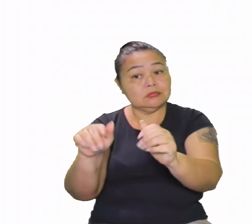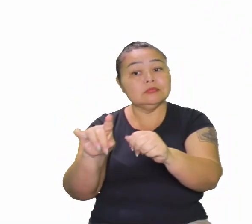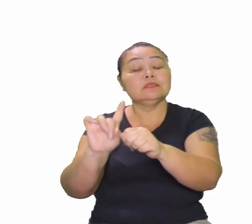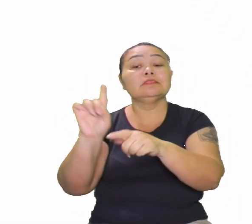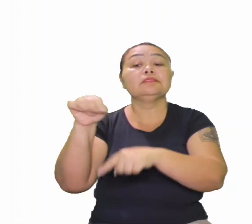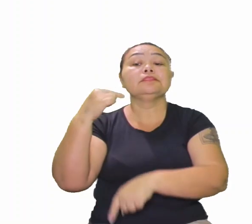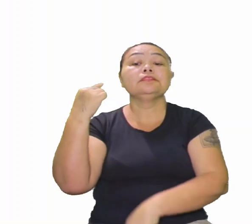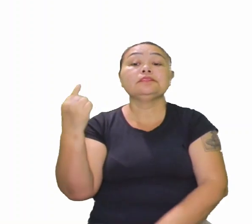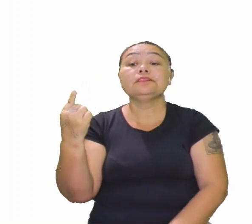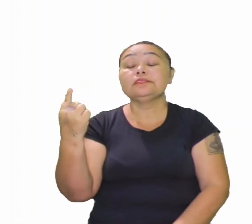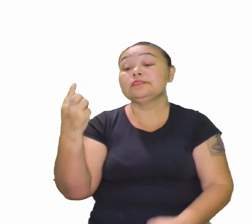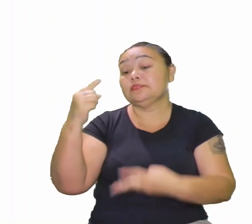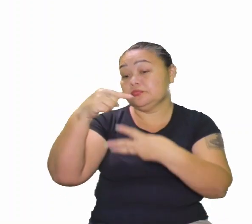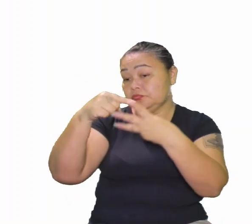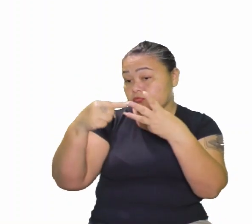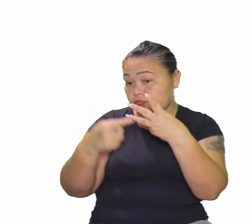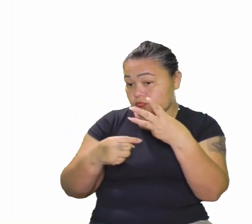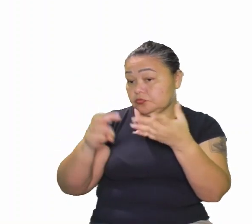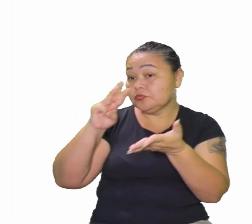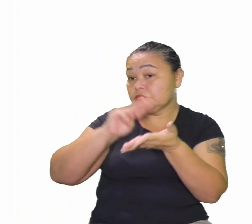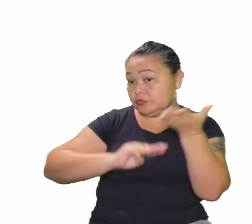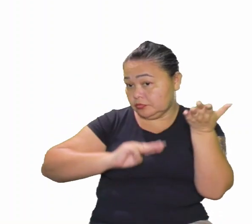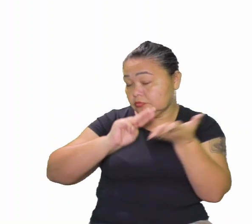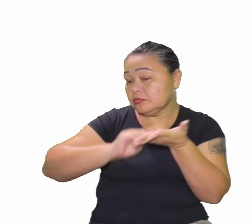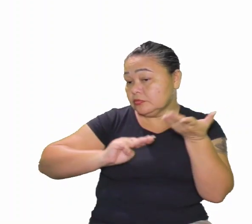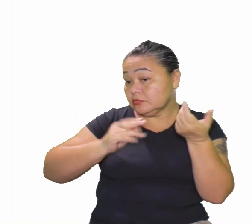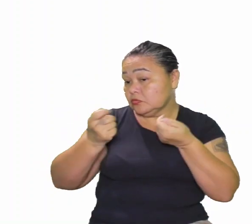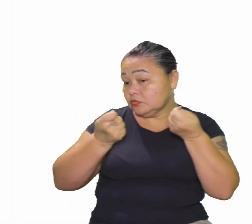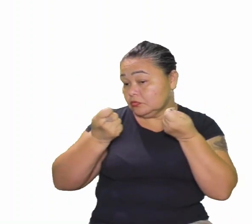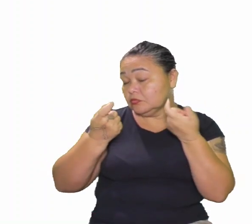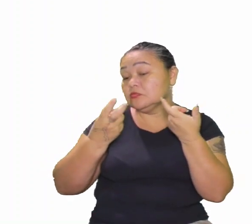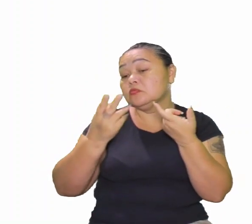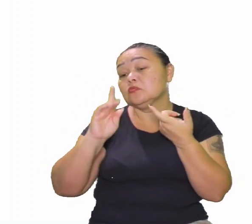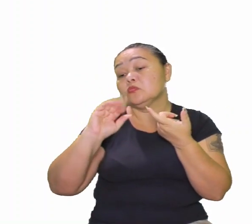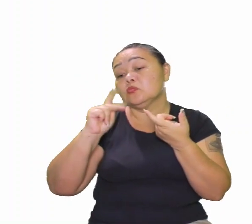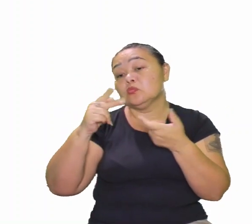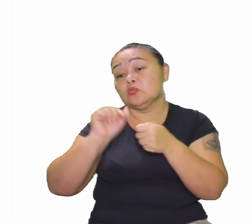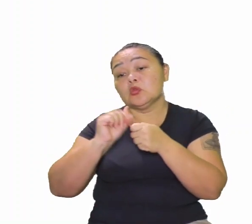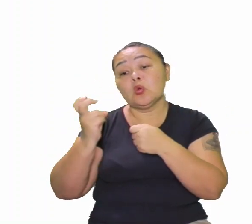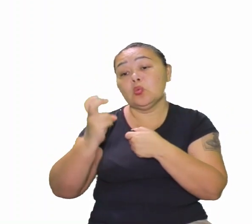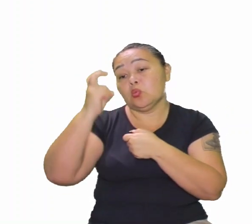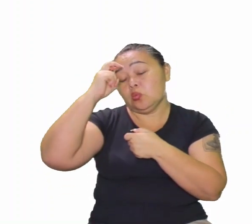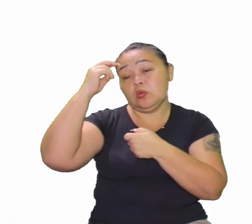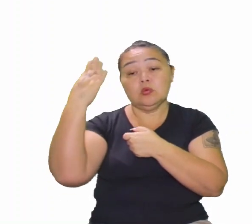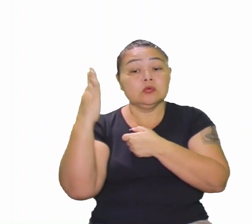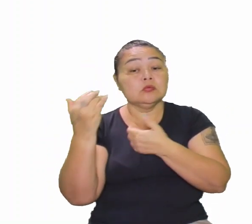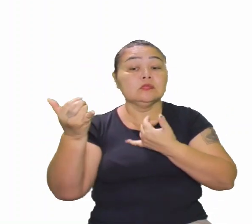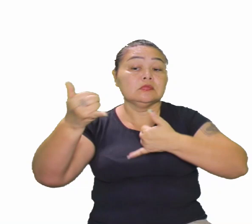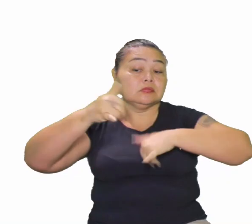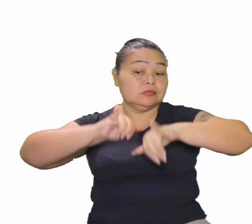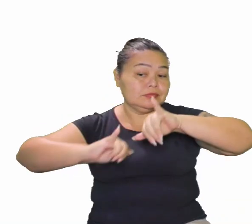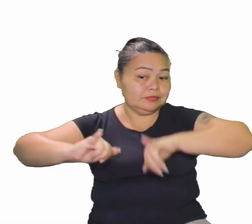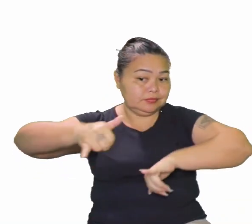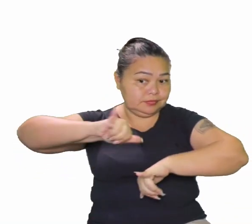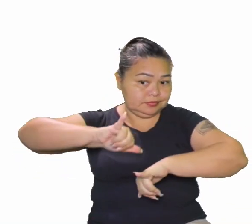São 3 métodos que a gente vai utilizar para o controle de cupins, que é o cultural, o biológico e o químico, também enfatizando